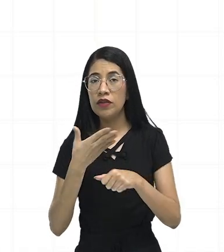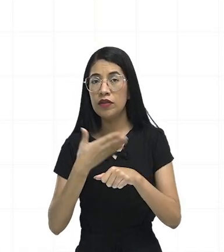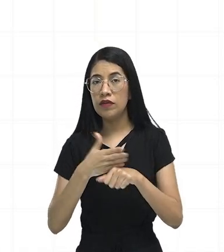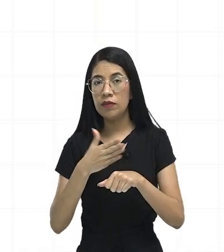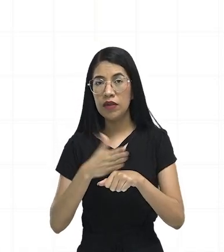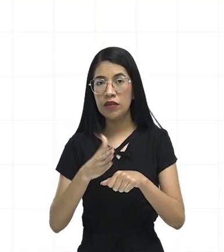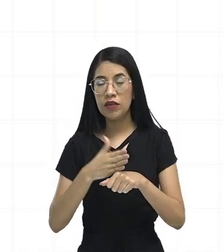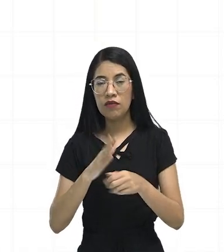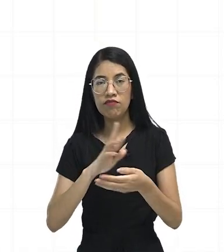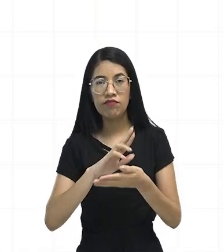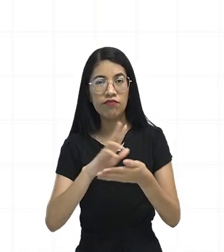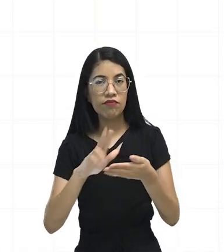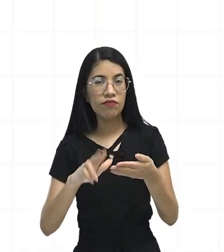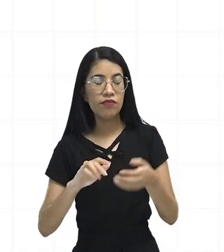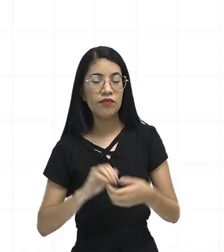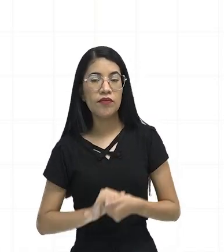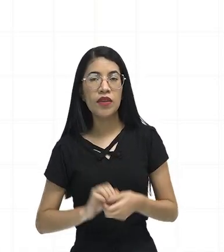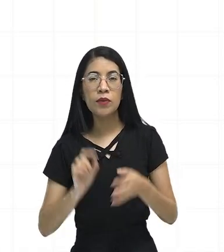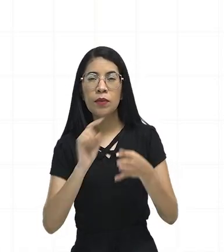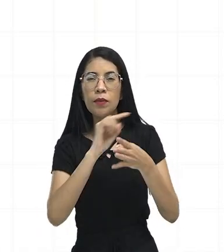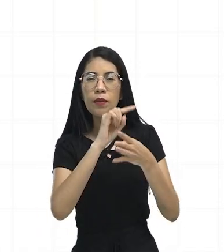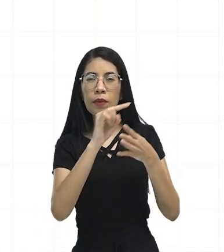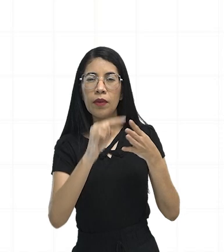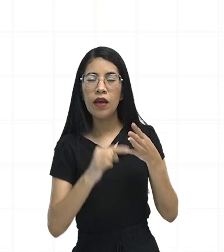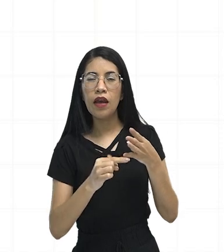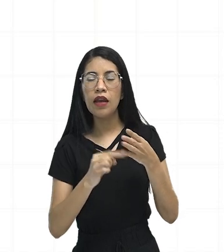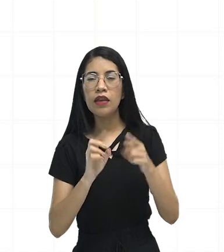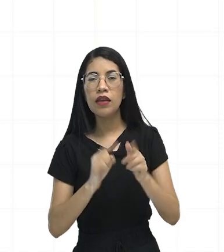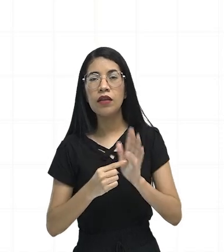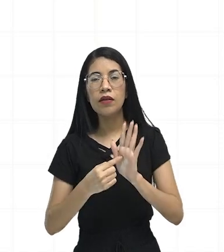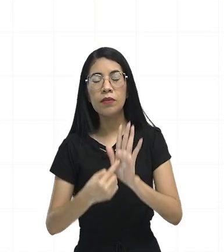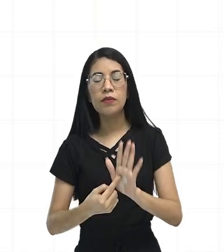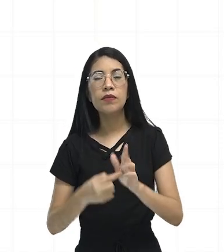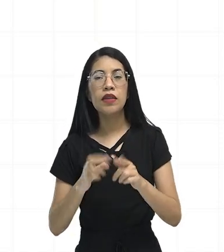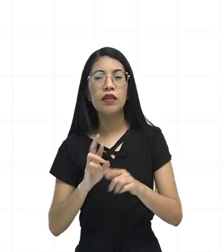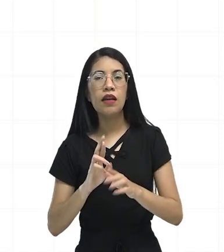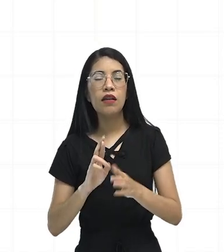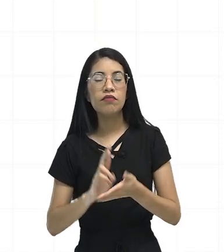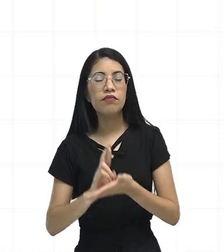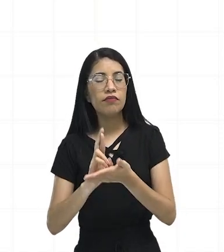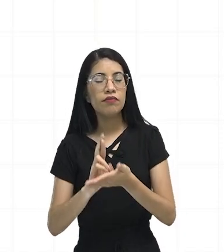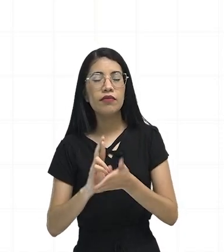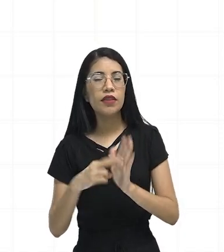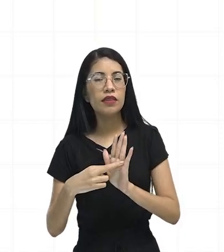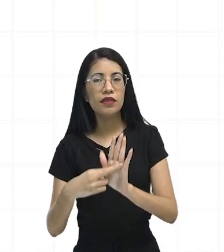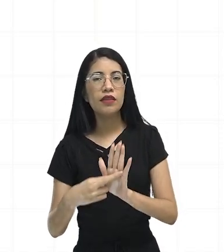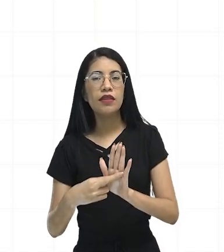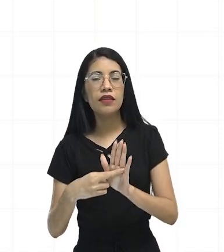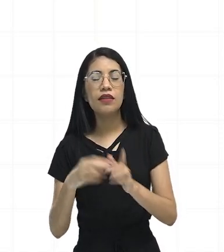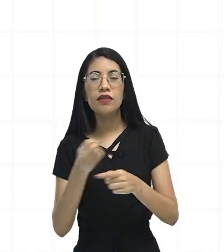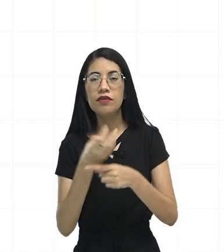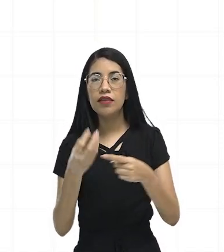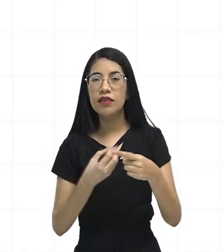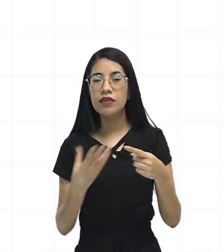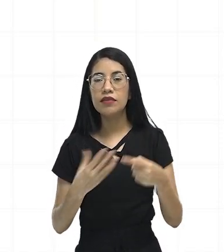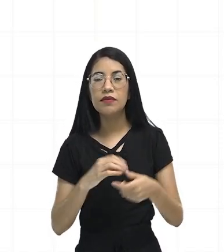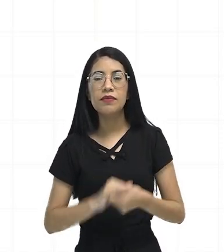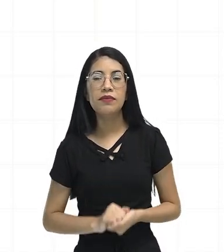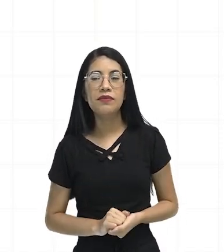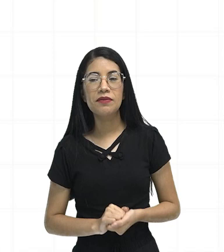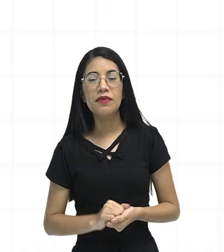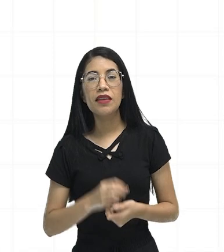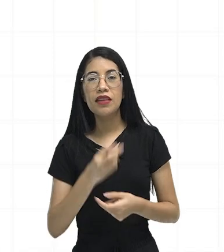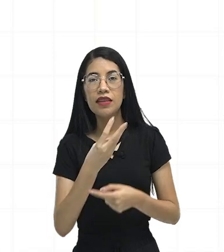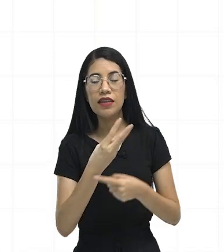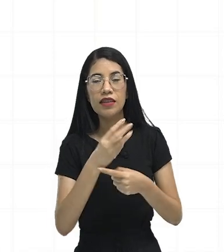agora. Qual é a alternativa que representa a fração? 35 centésimos, ou melhor, 35